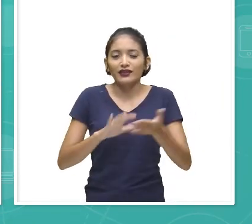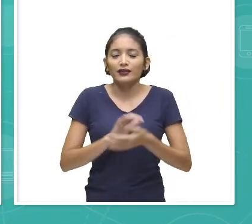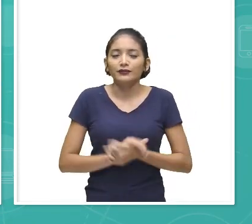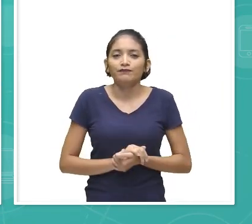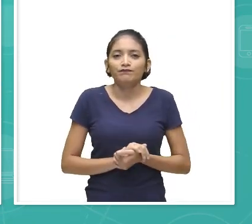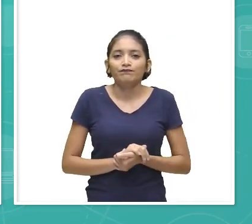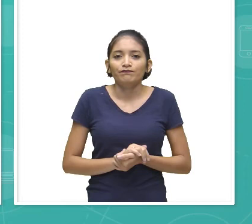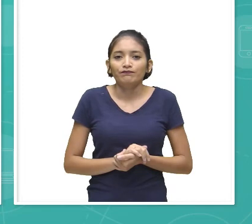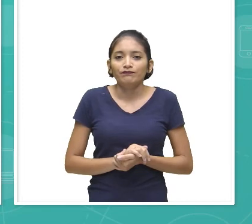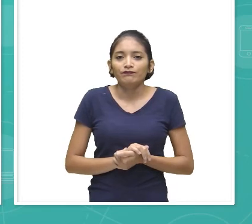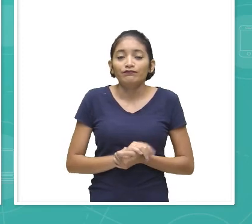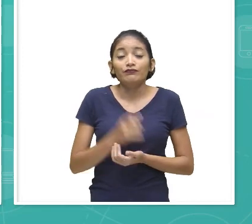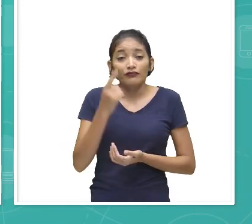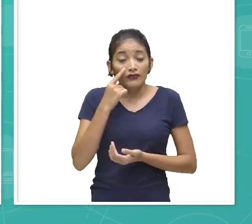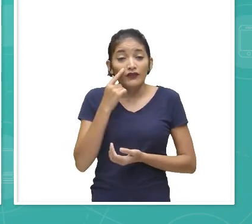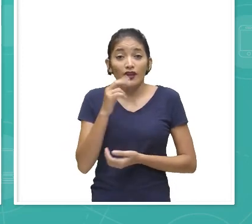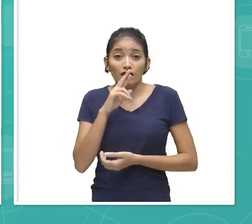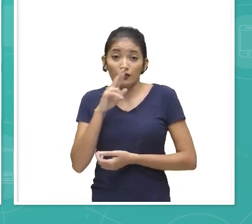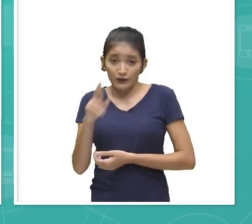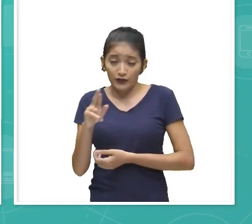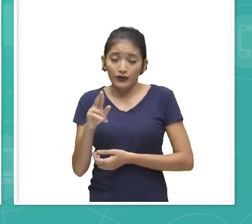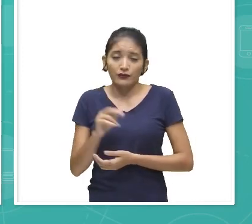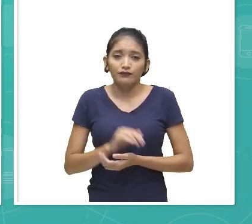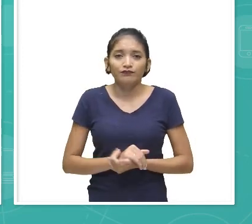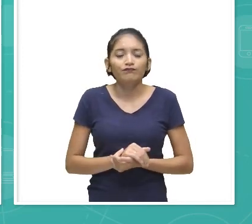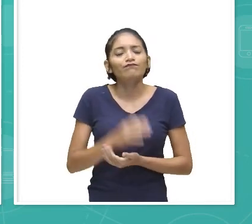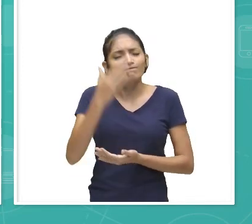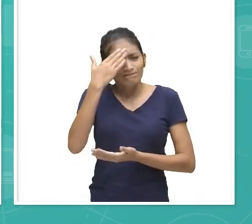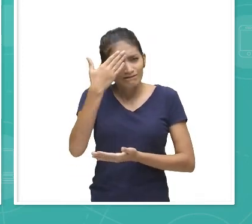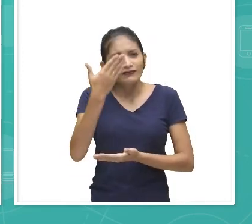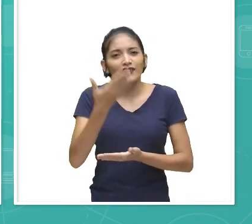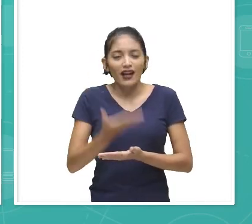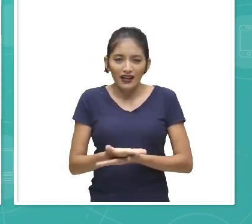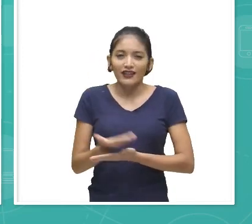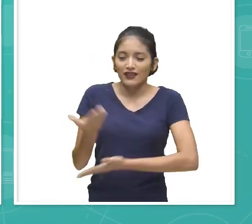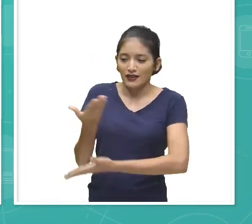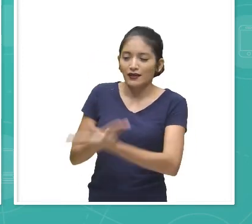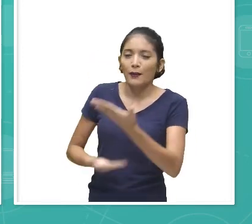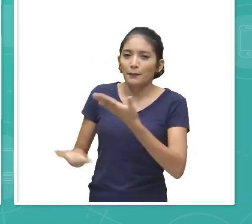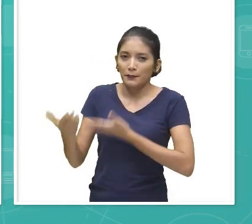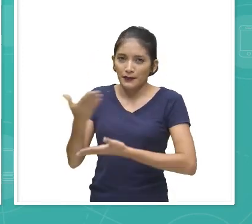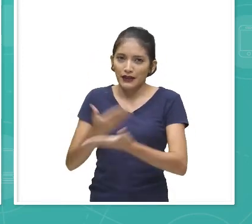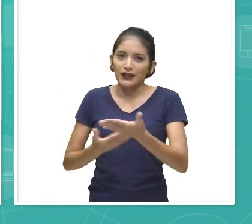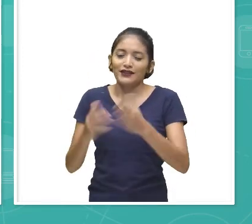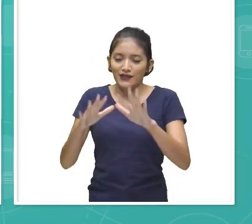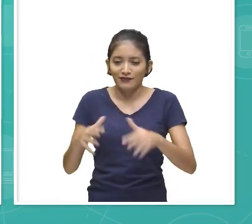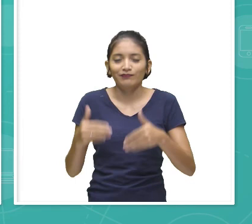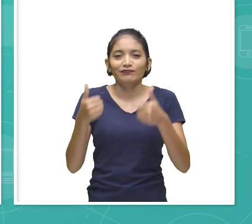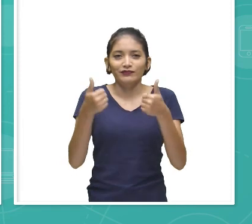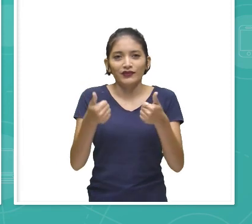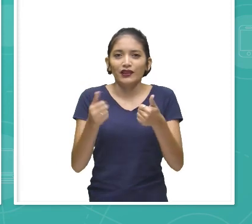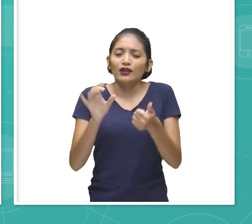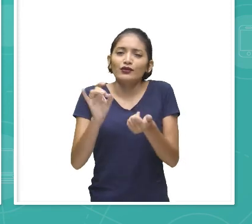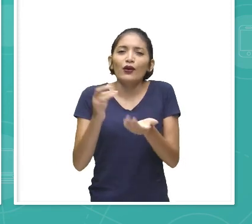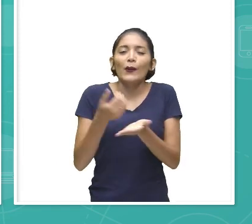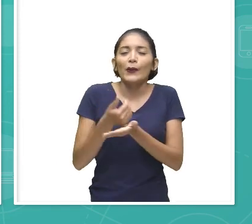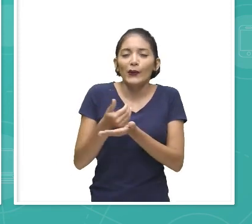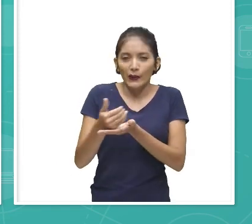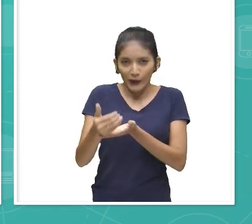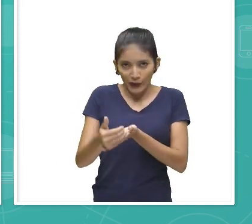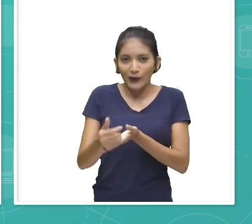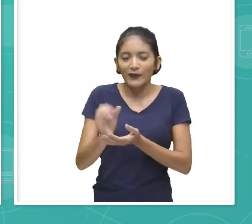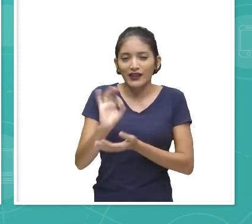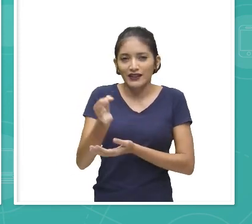ao comentário das nossas questões. Eu tenho certeza que essas participações aí vão melhorar. Isso é só um esquenta,